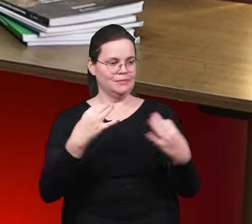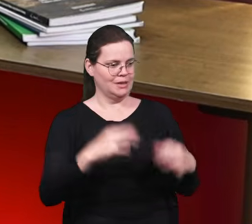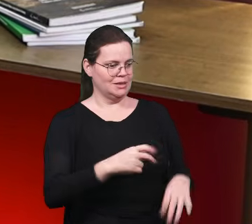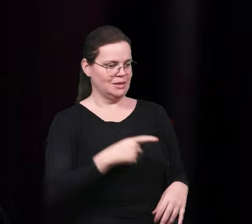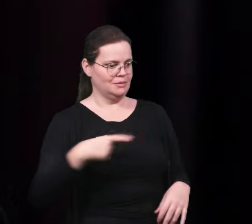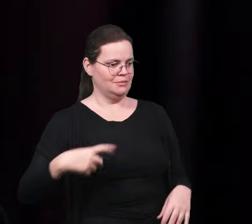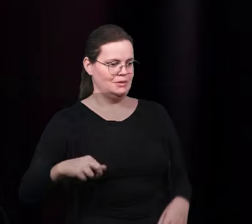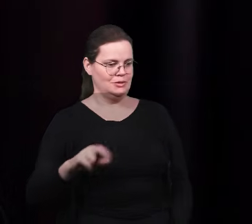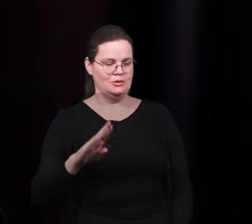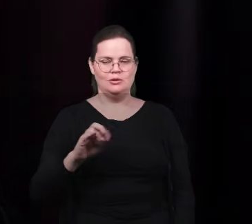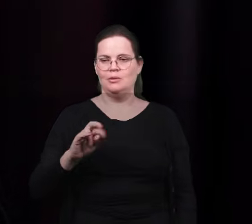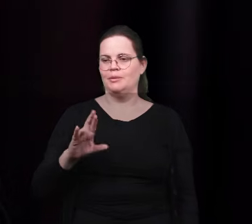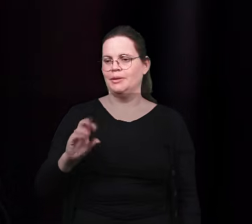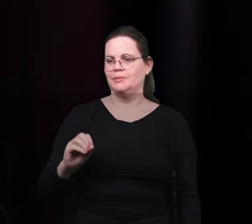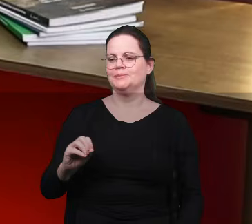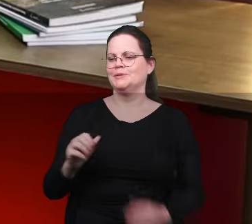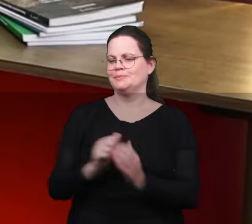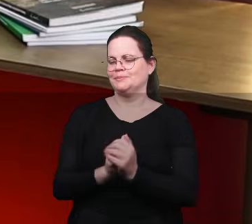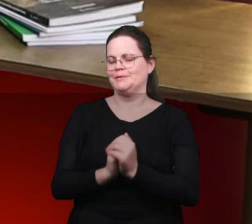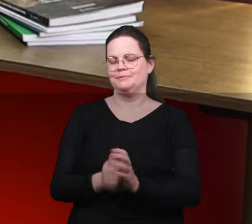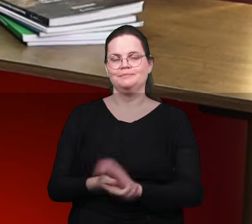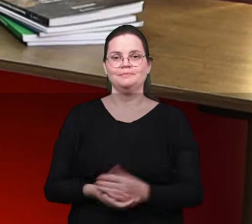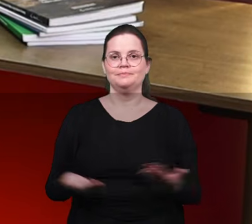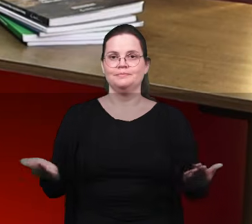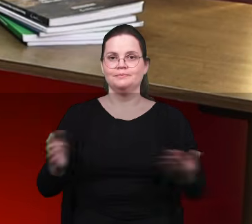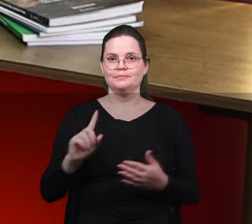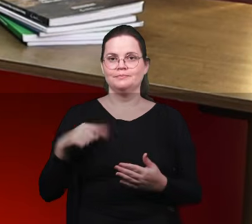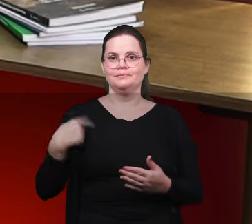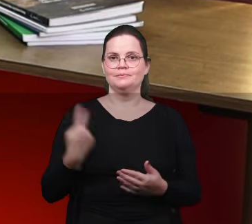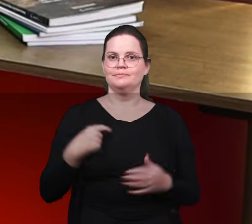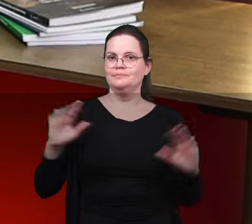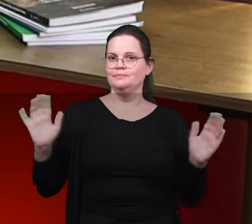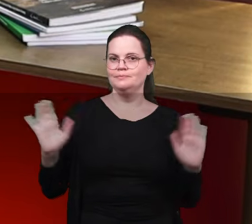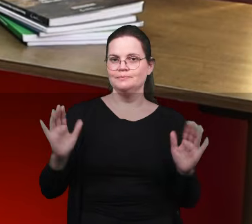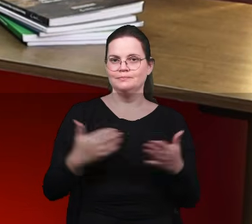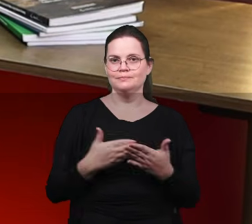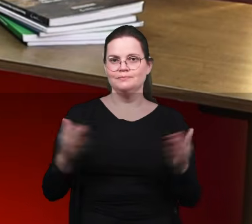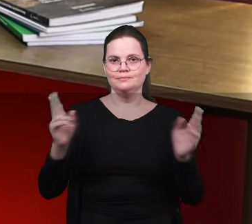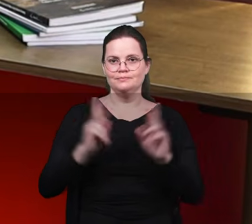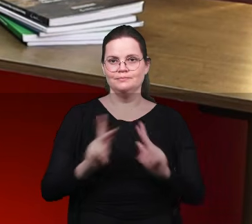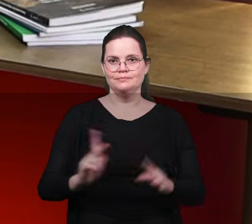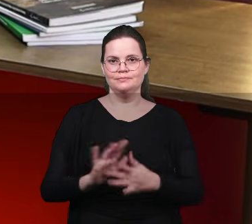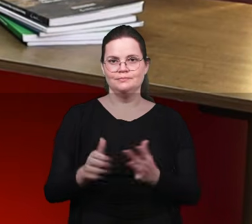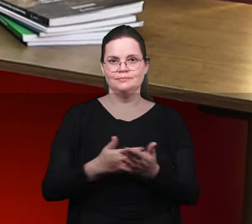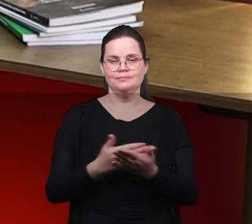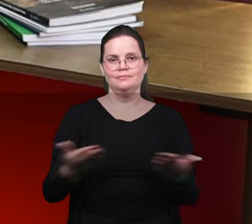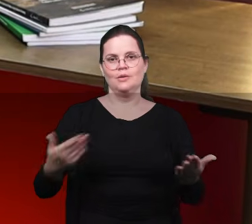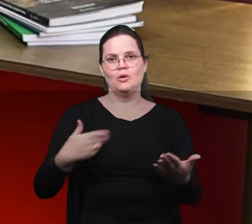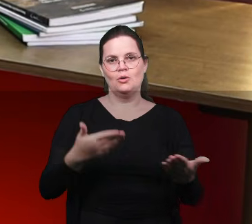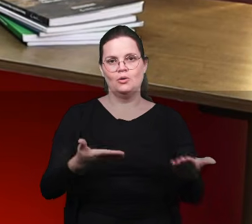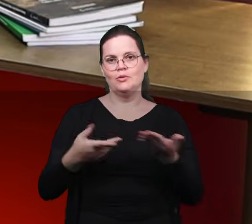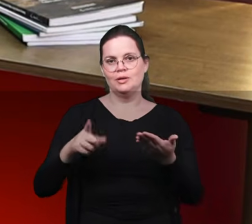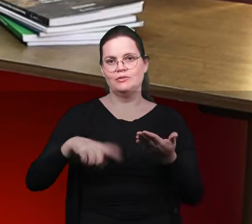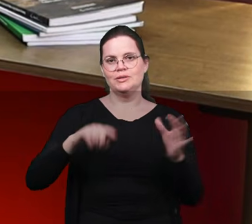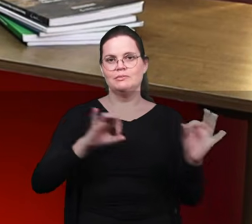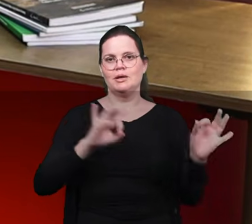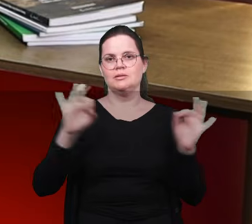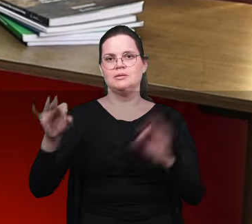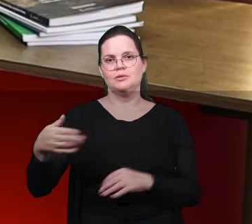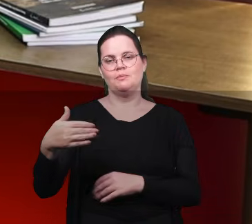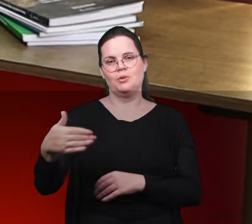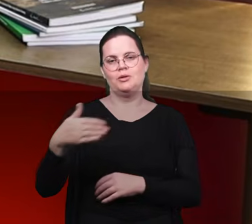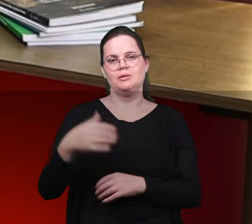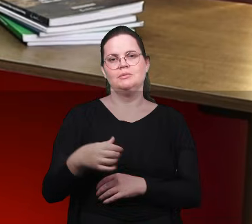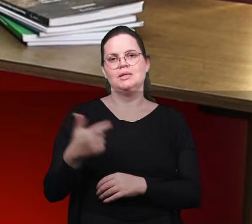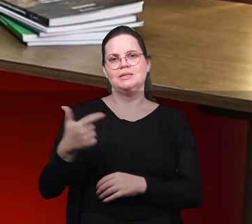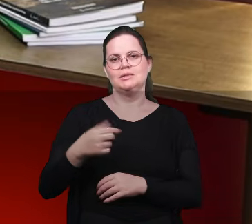pastor Roberto? Amém, é isso mesmo. Então nós queremos nos despedir de todos com a paz do Senhor Jesus e te convidar para assistir a